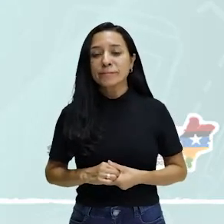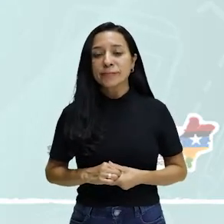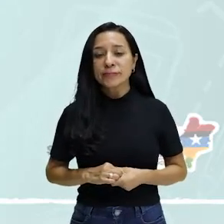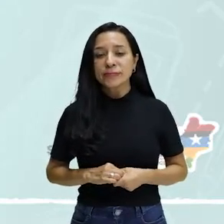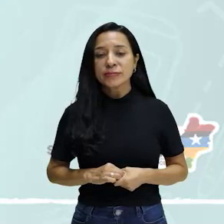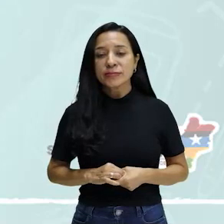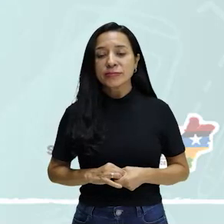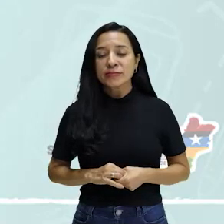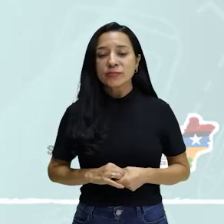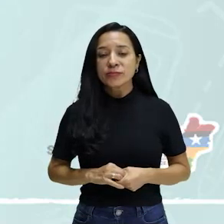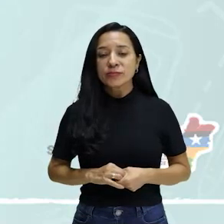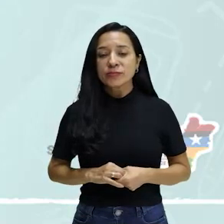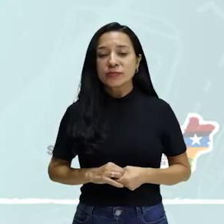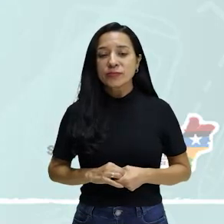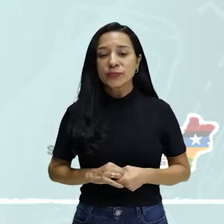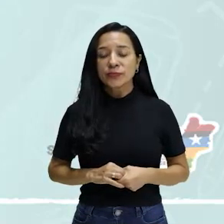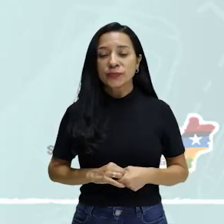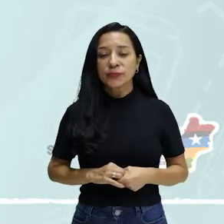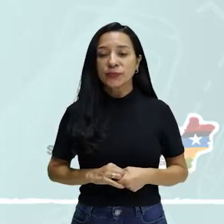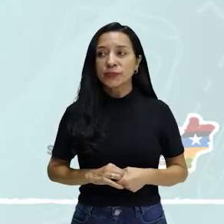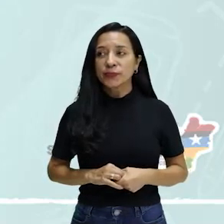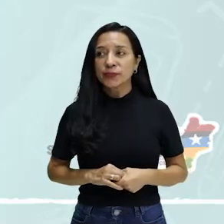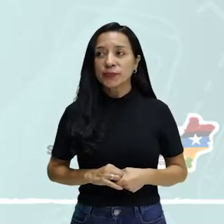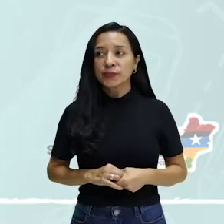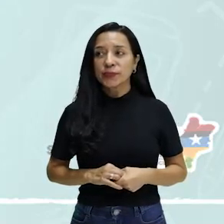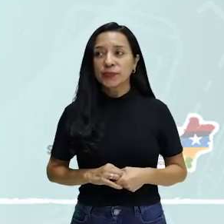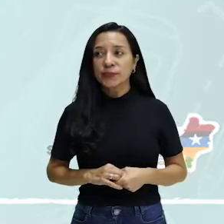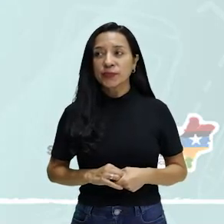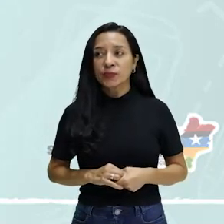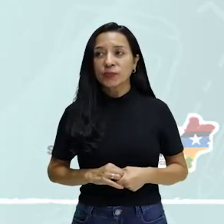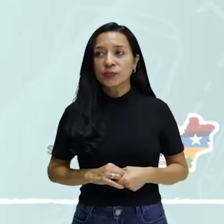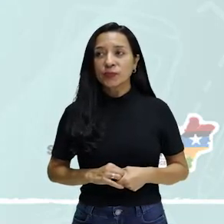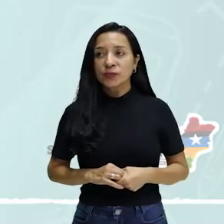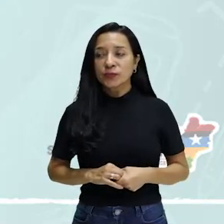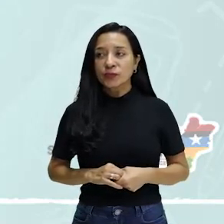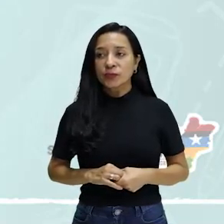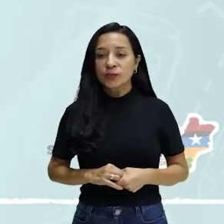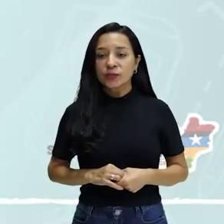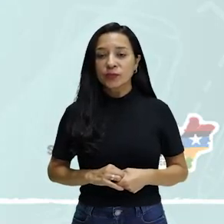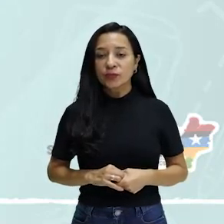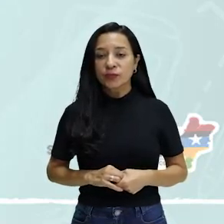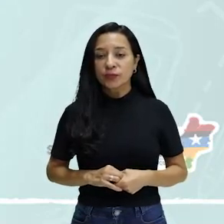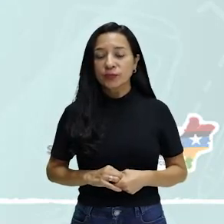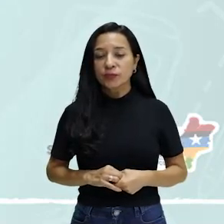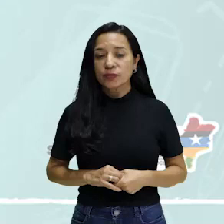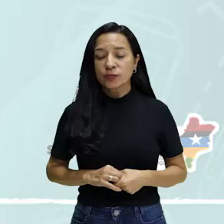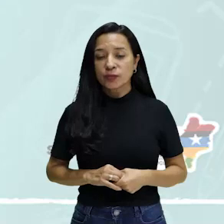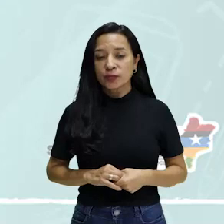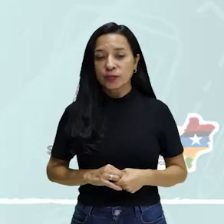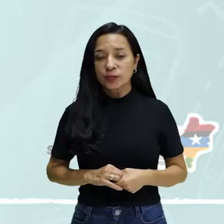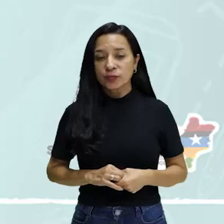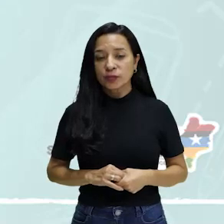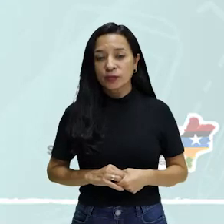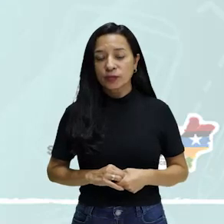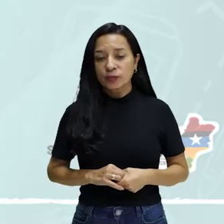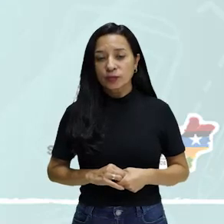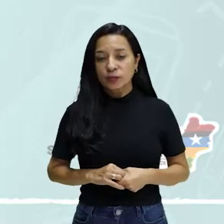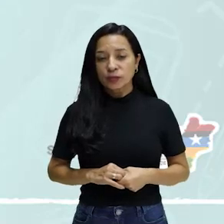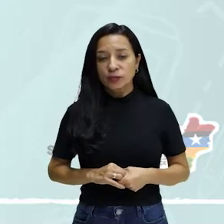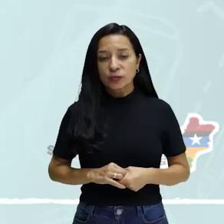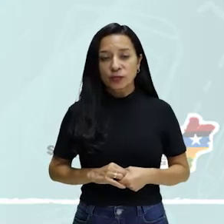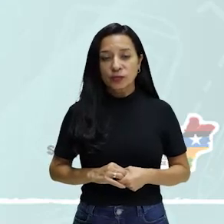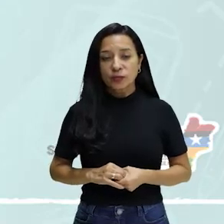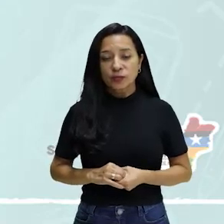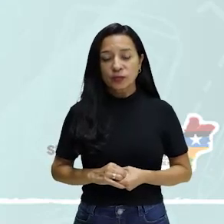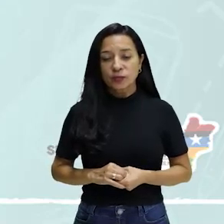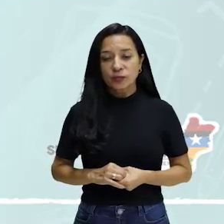2 estruturas em evidência. Como eu já mencionei para vocês, que aqui a gente já sabe que são os estômatos. Em uma